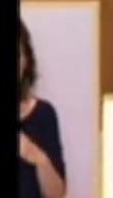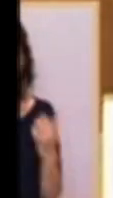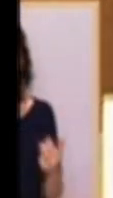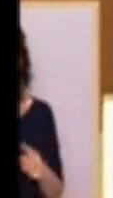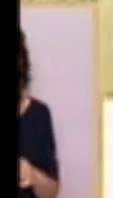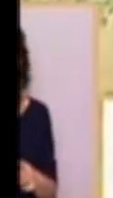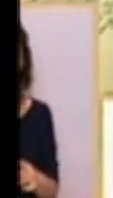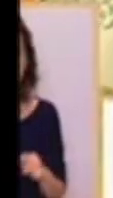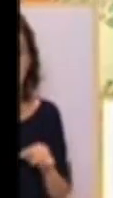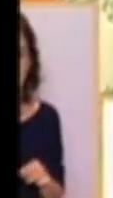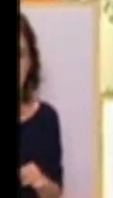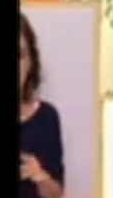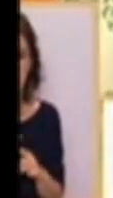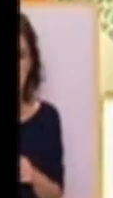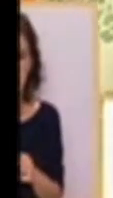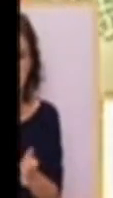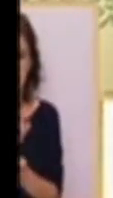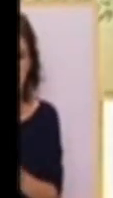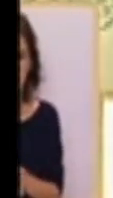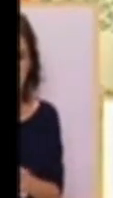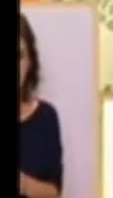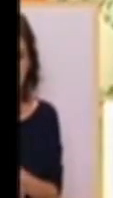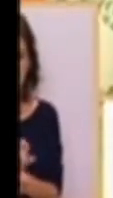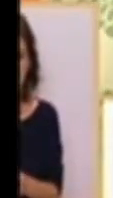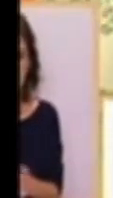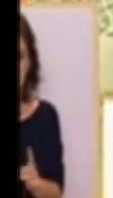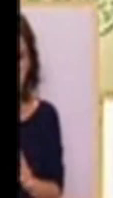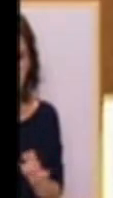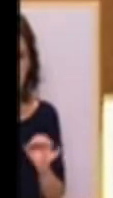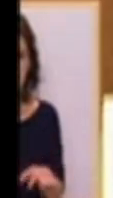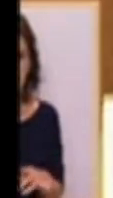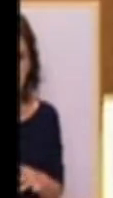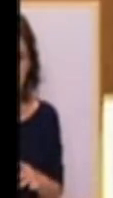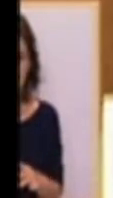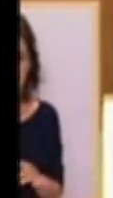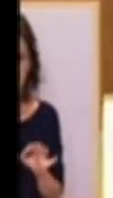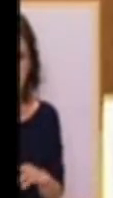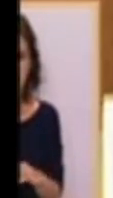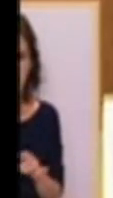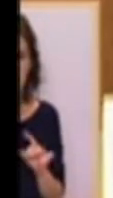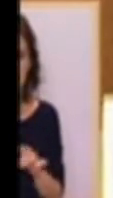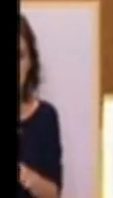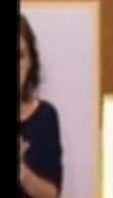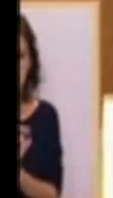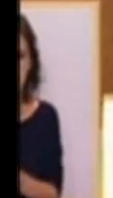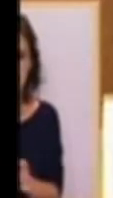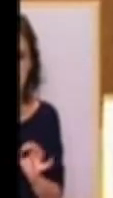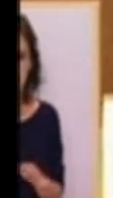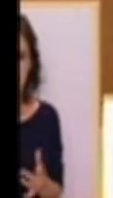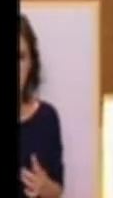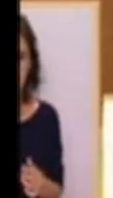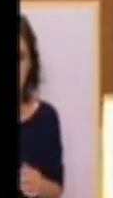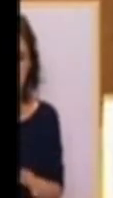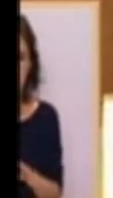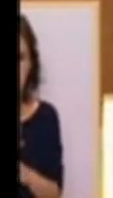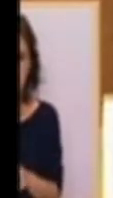espetáculo. Vais hoje para o Casino da Figueira da Foz, não é? Não, acabámos ontem. Ah, acabámos ontem, foi o